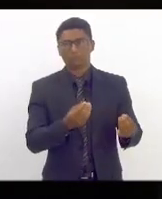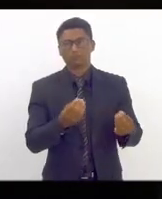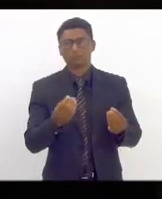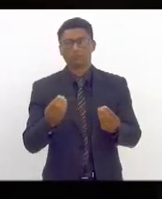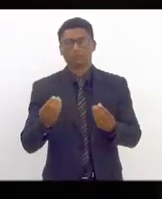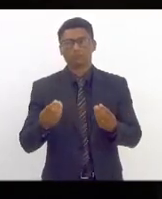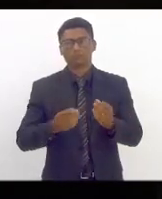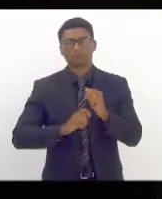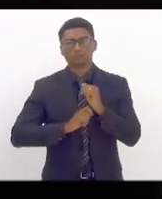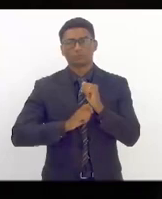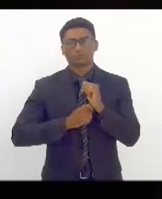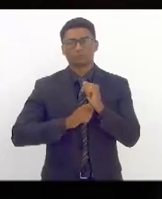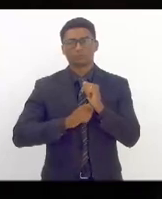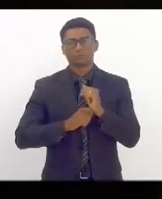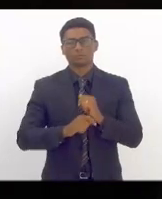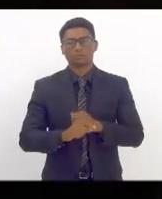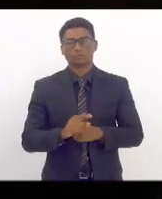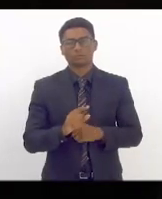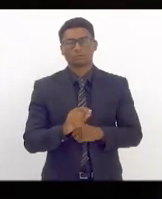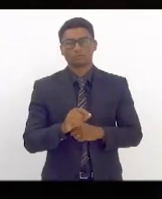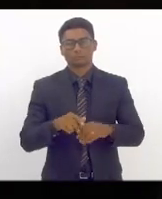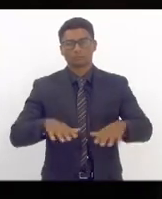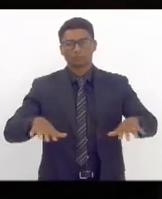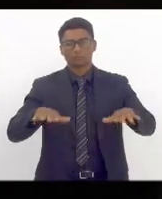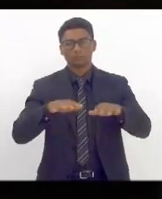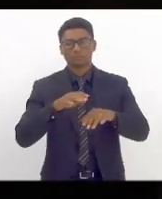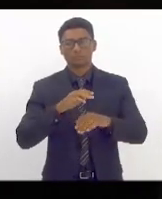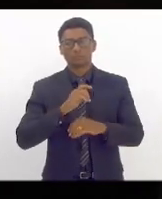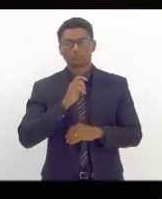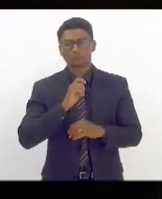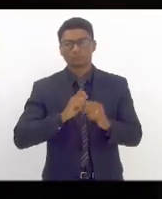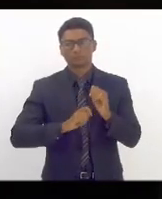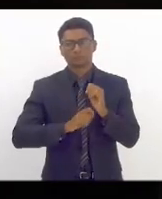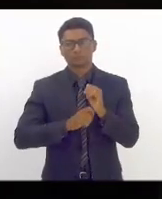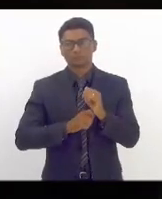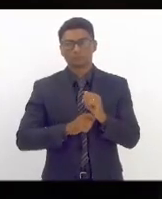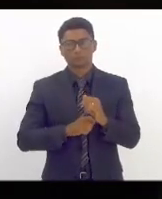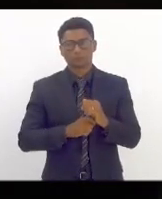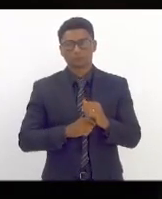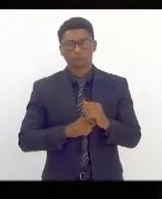fez segredo pessoal é bom de fazer segredo aqui na alerj